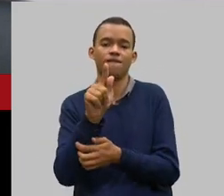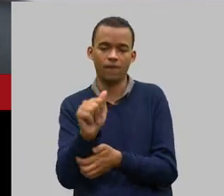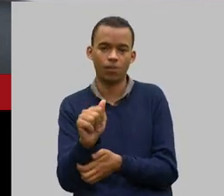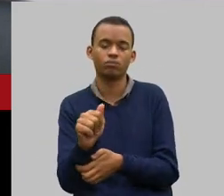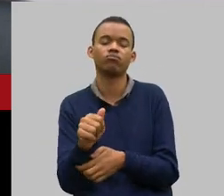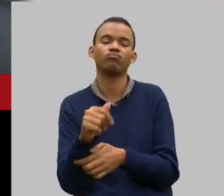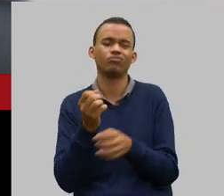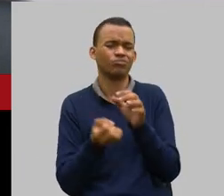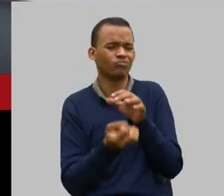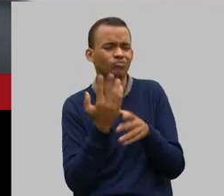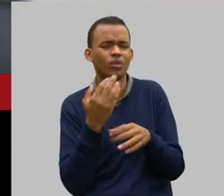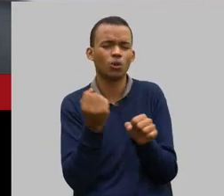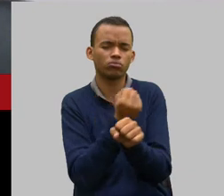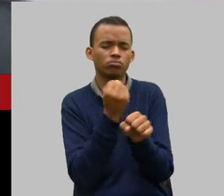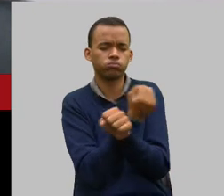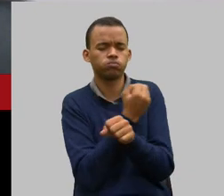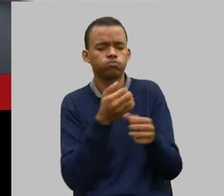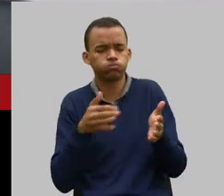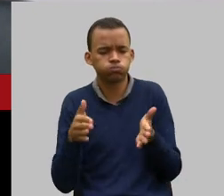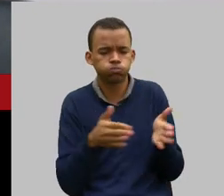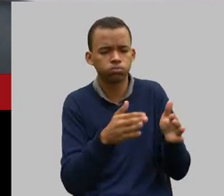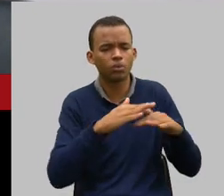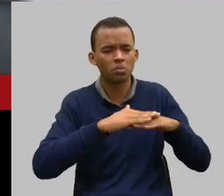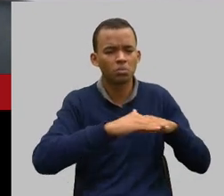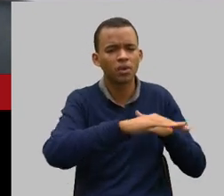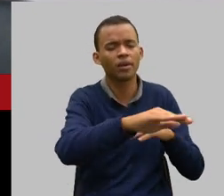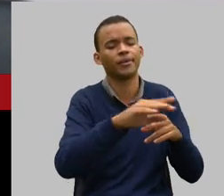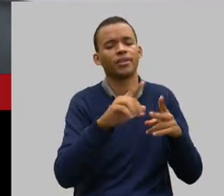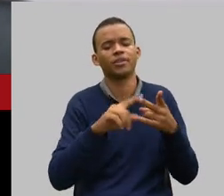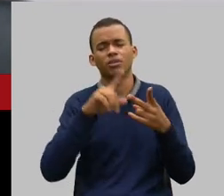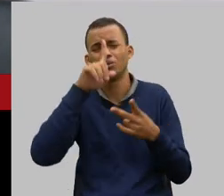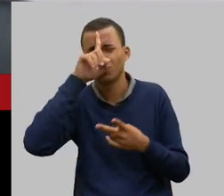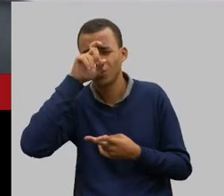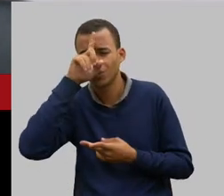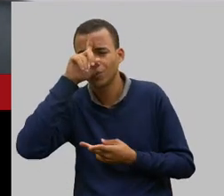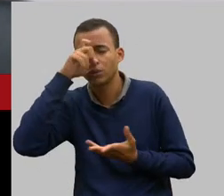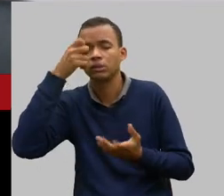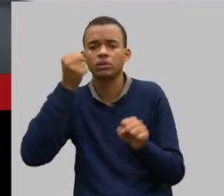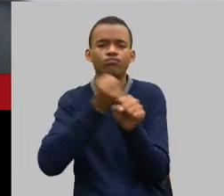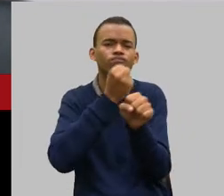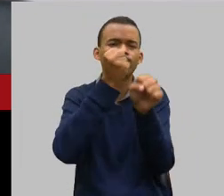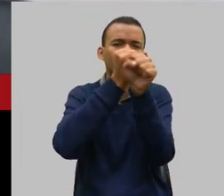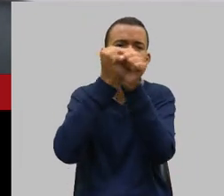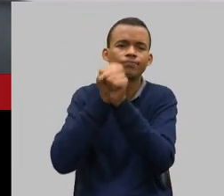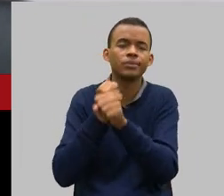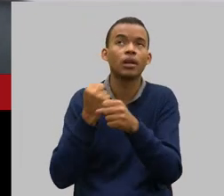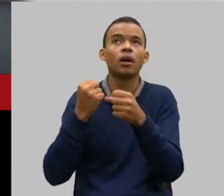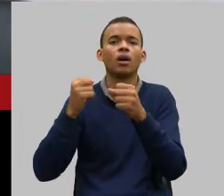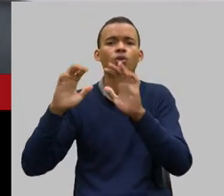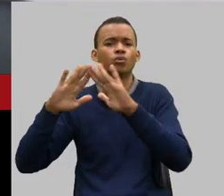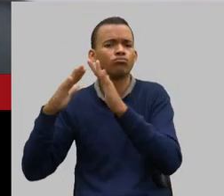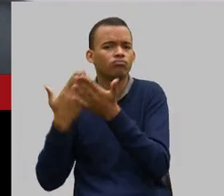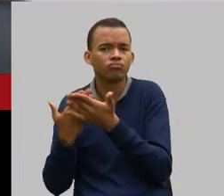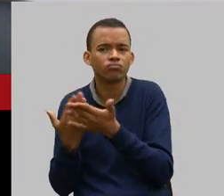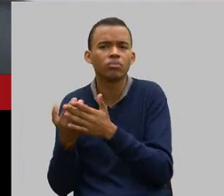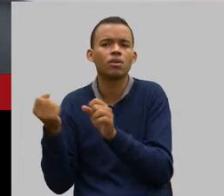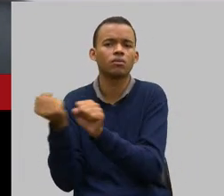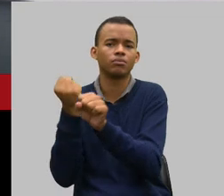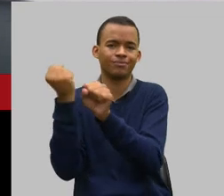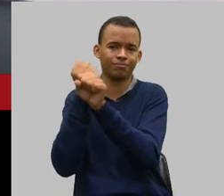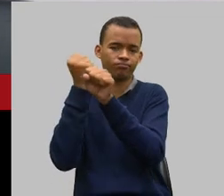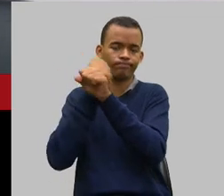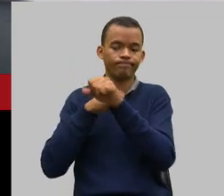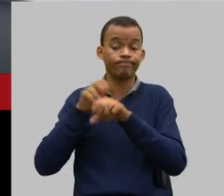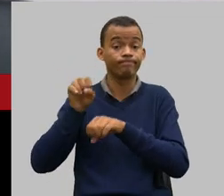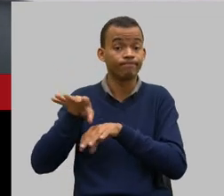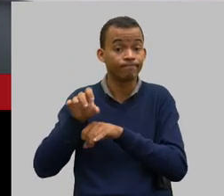Estrada fazer eh eh mais hospitais fazer mais eh eh educação então a infraestrutura